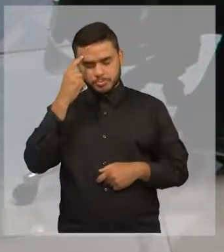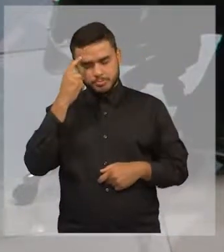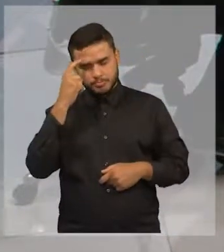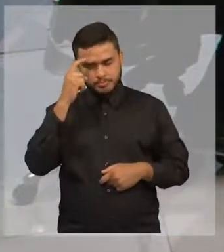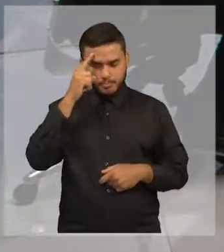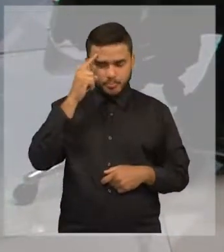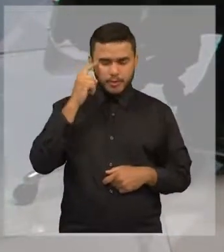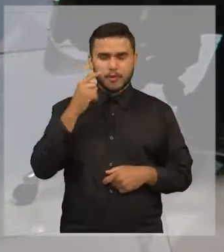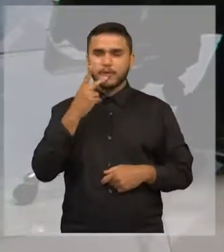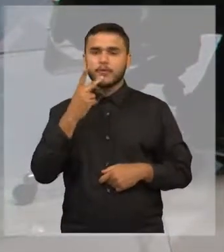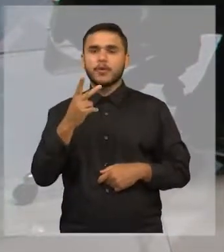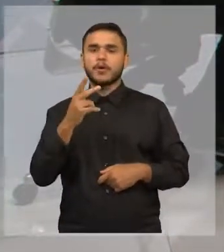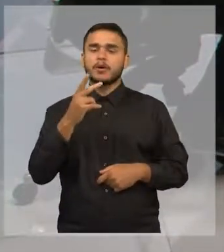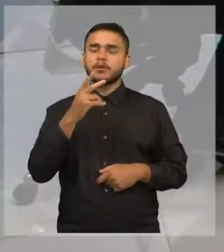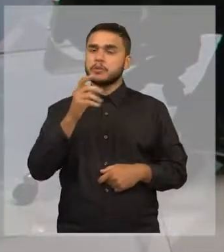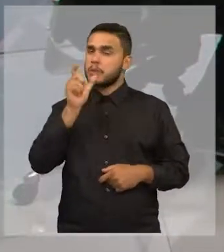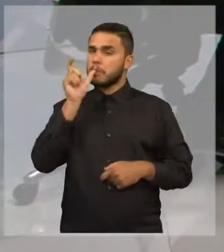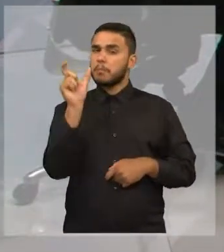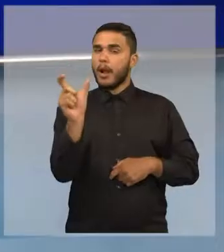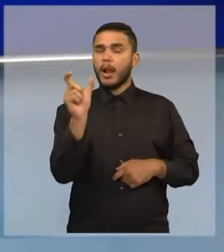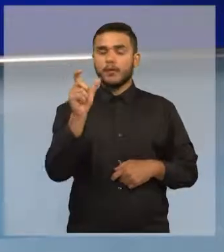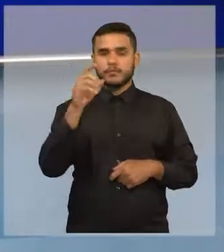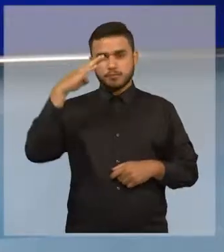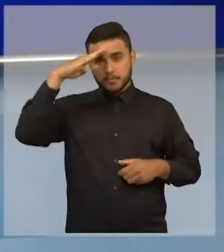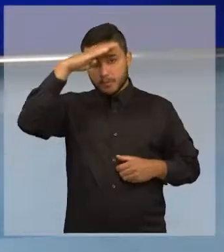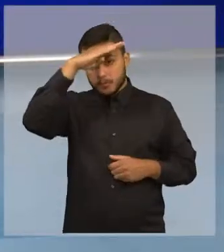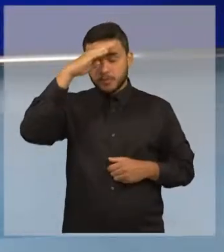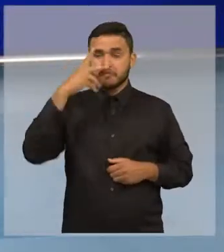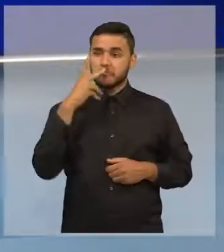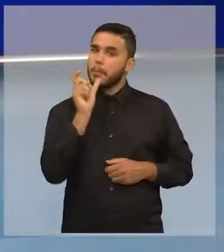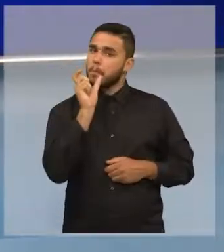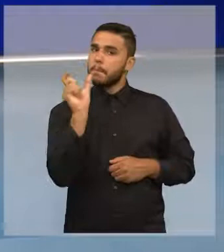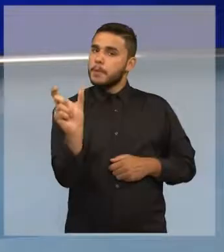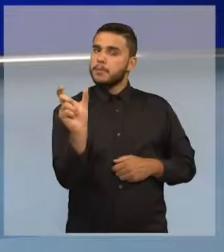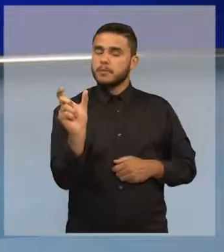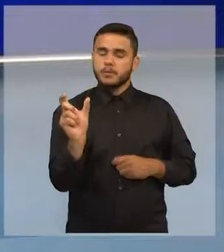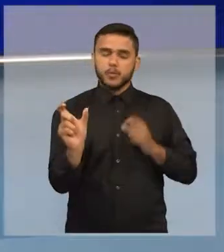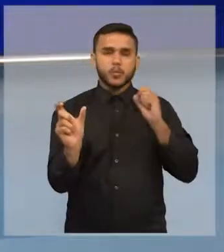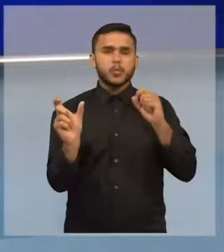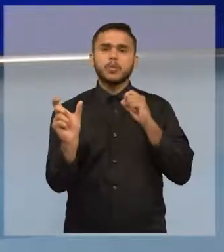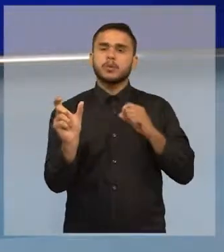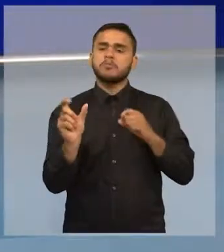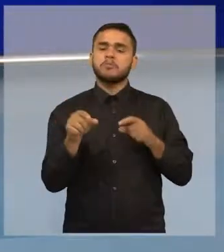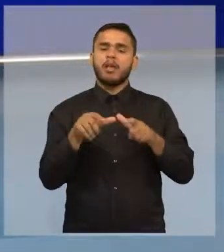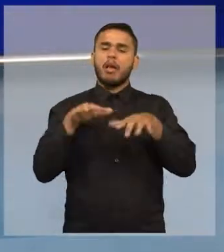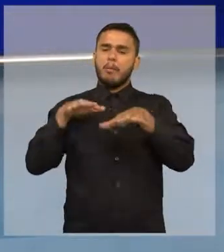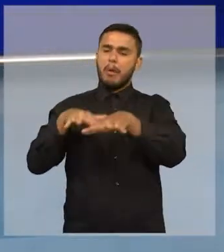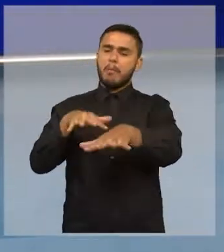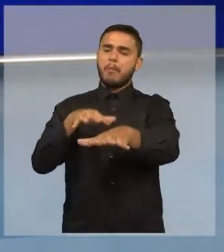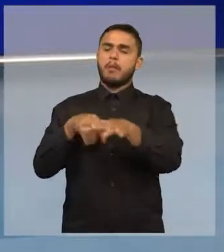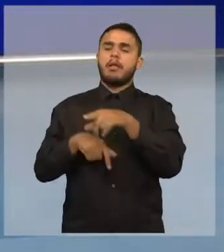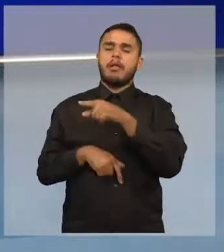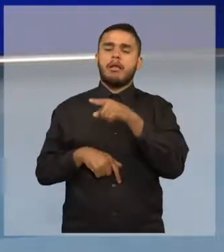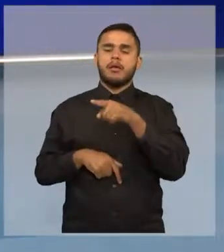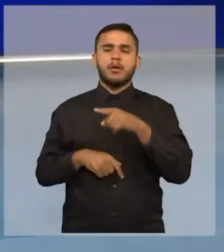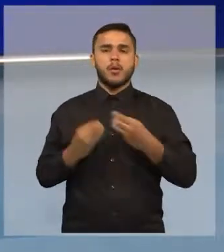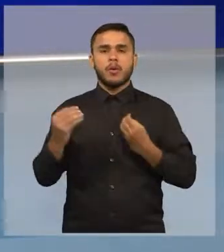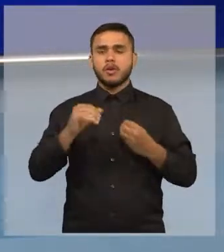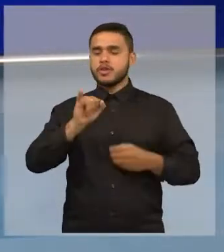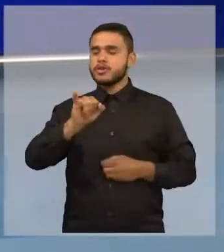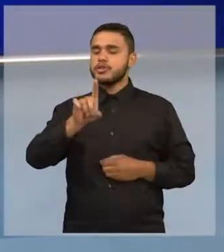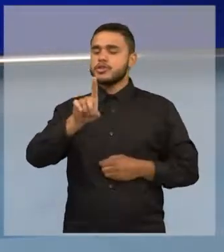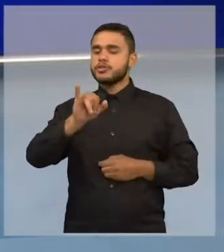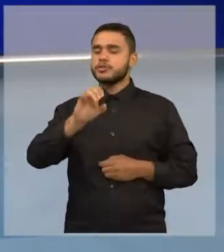interpretação divergente sobre as expressões usadas pelo presidente para definir os movimentos da última semana sobre o qual